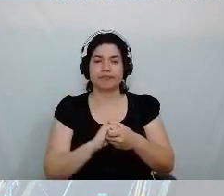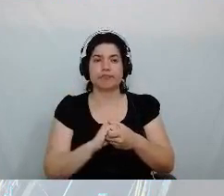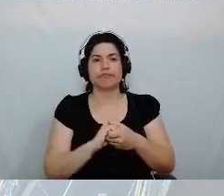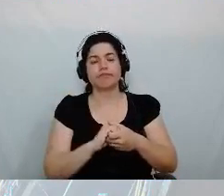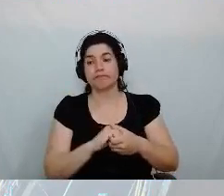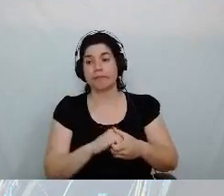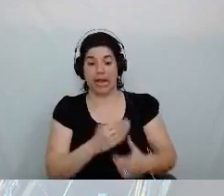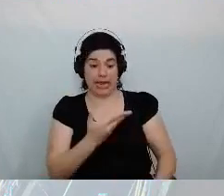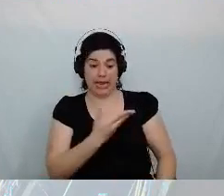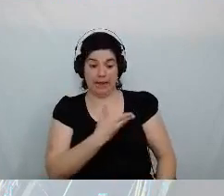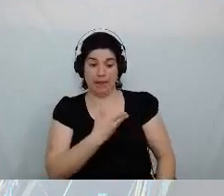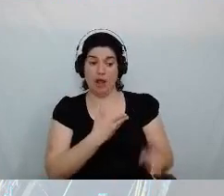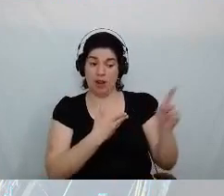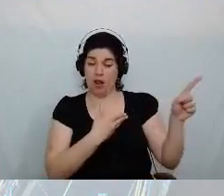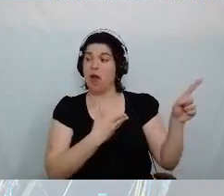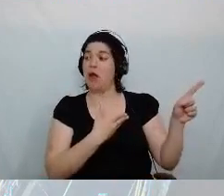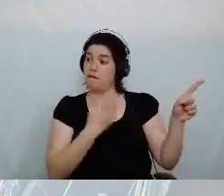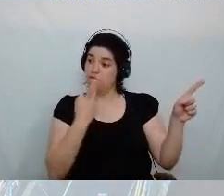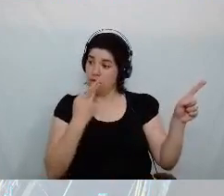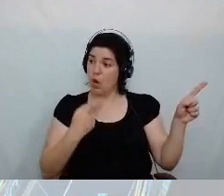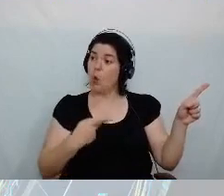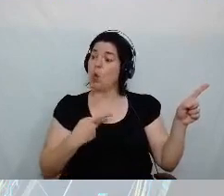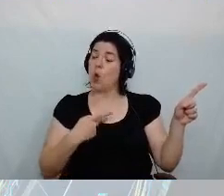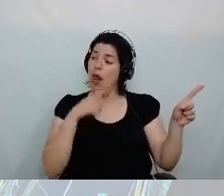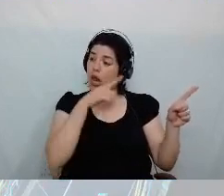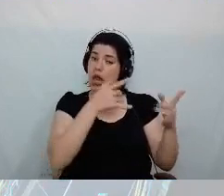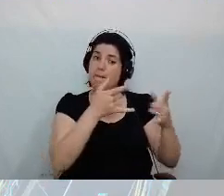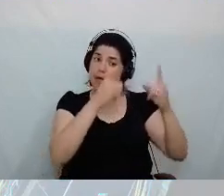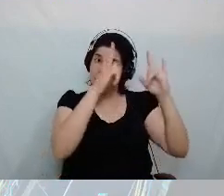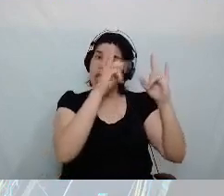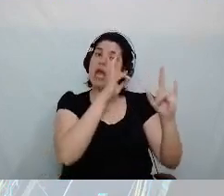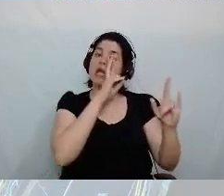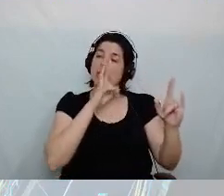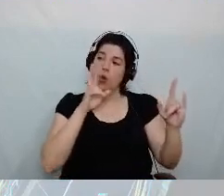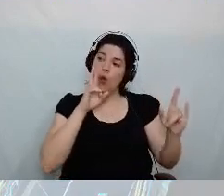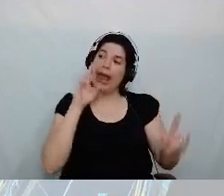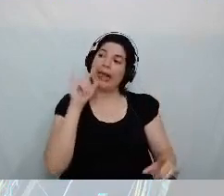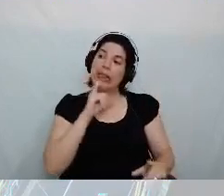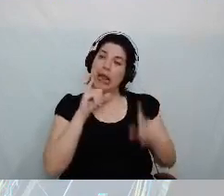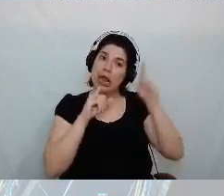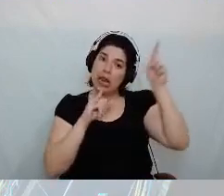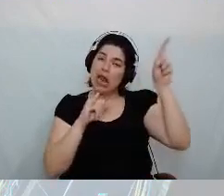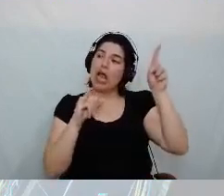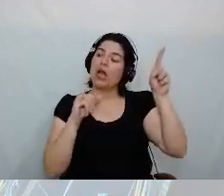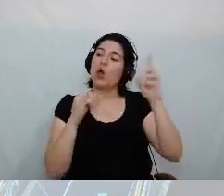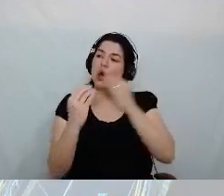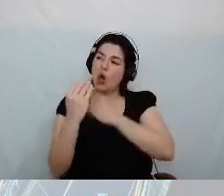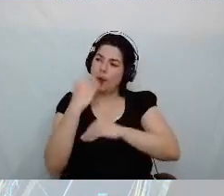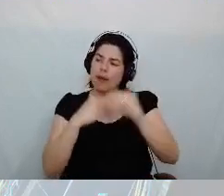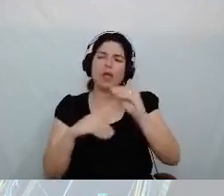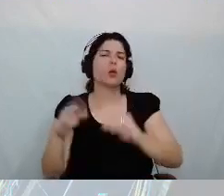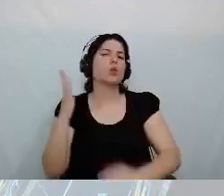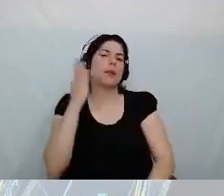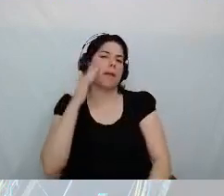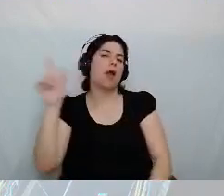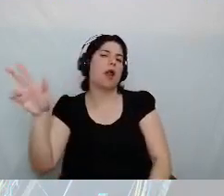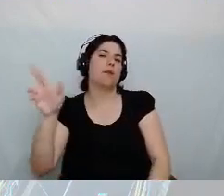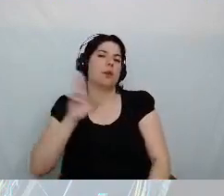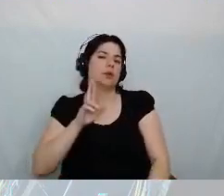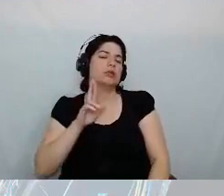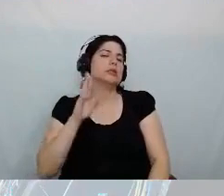nosso, o Alexandre, ele indicou o Terraço Itália para ir jantar. Eu já sabia mais ou menos o que ela ia argumentar no